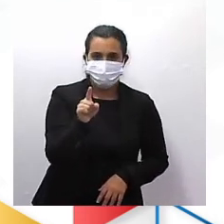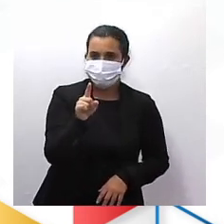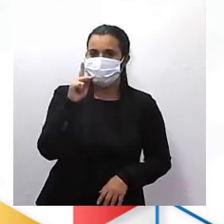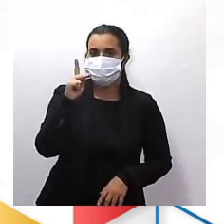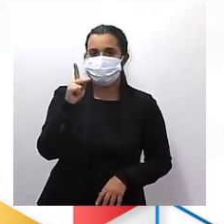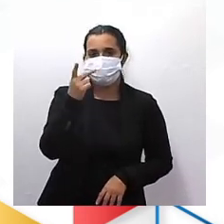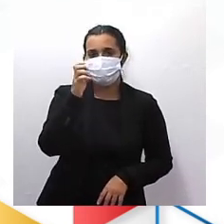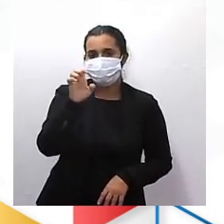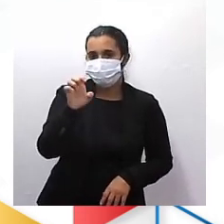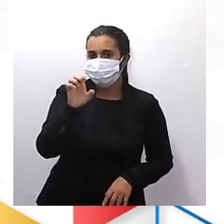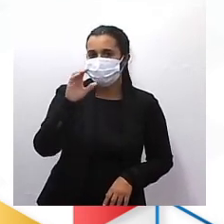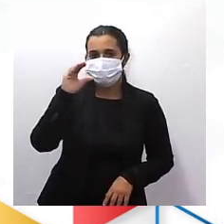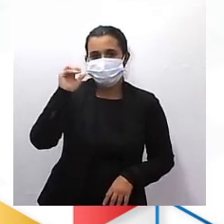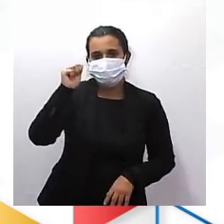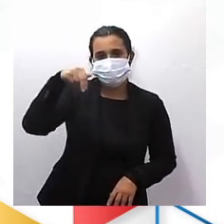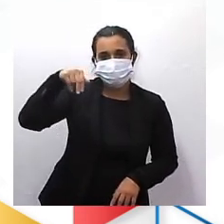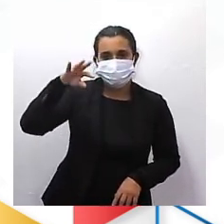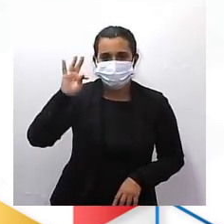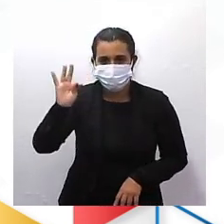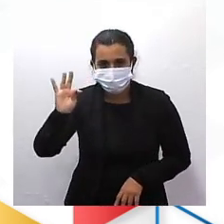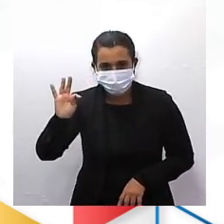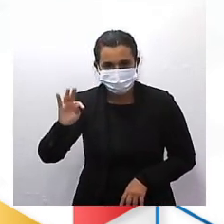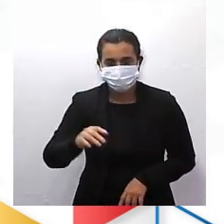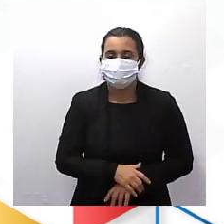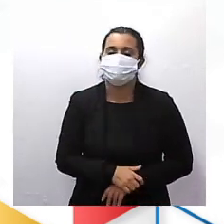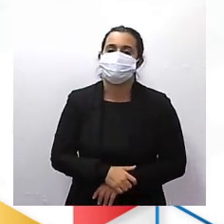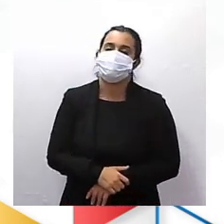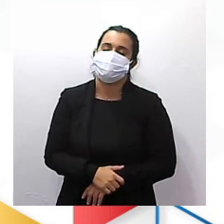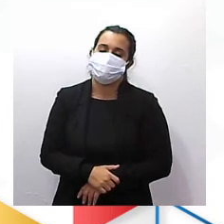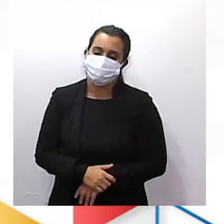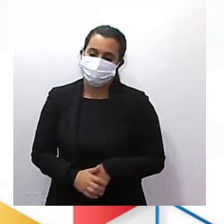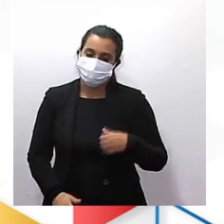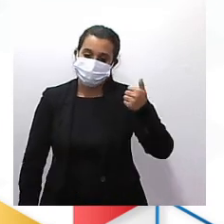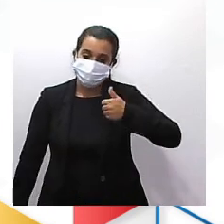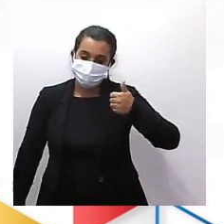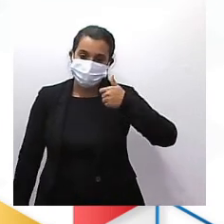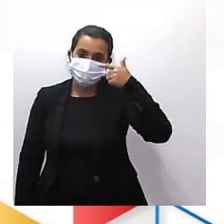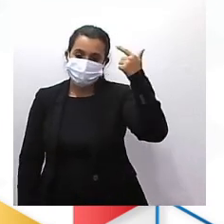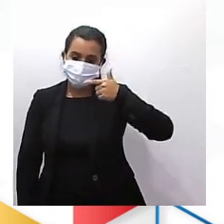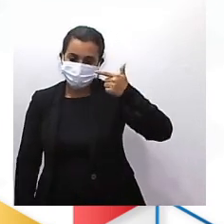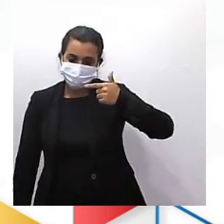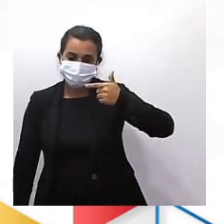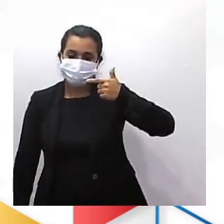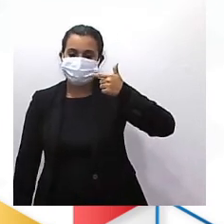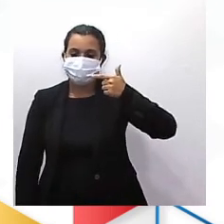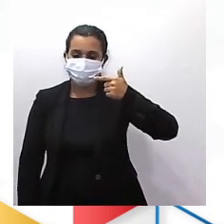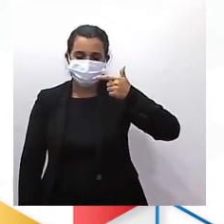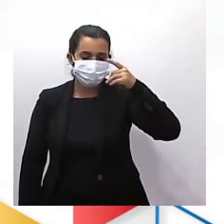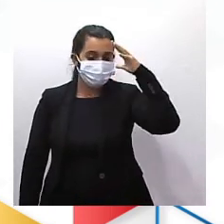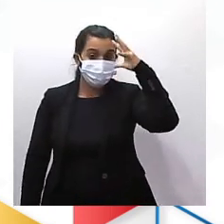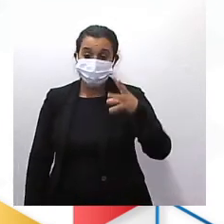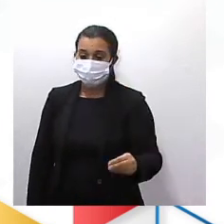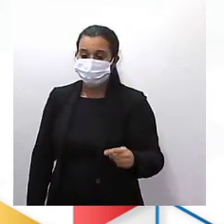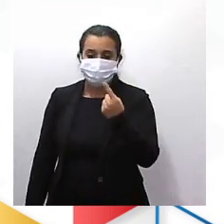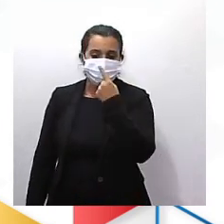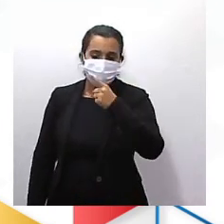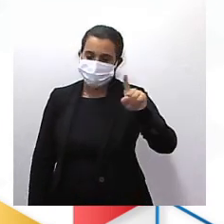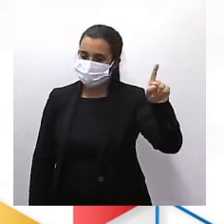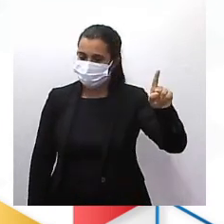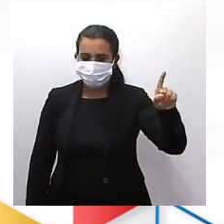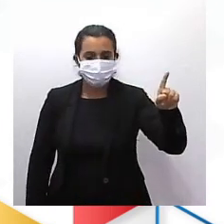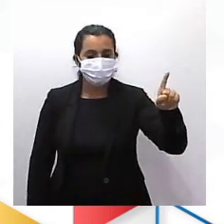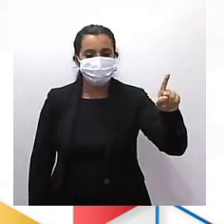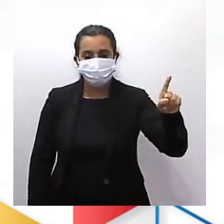can't. First, second and third question. Na primeira e segunda pergunta para Thor, todas são